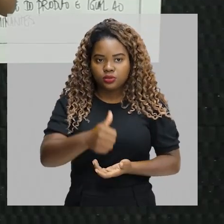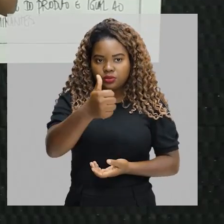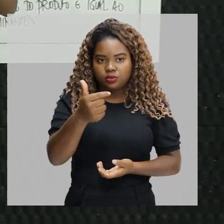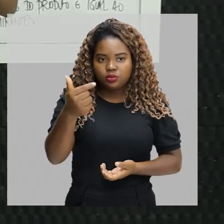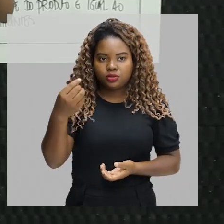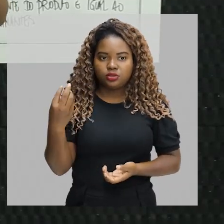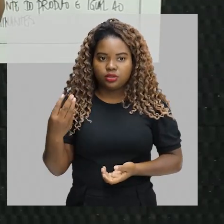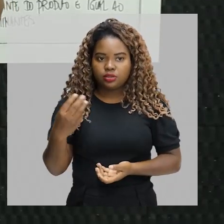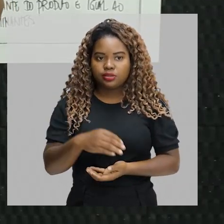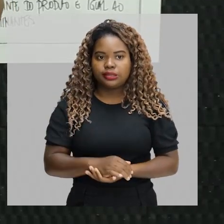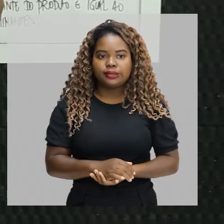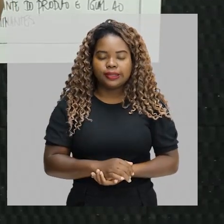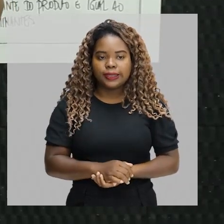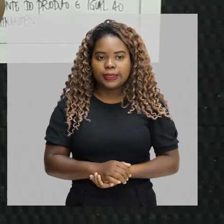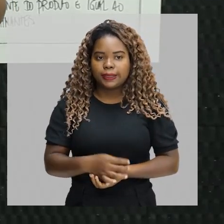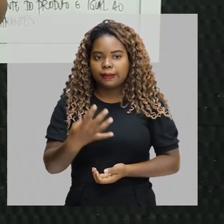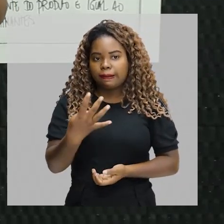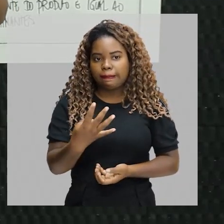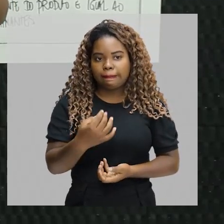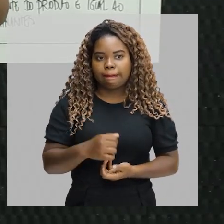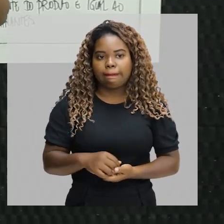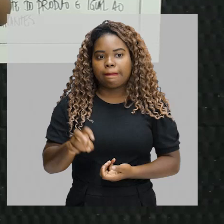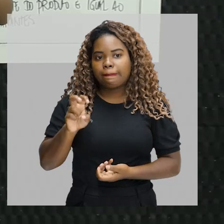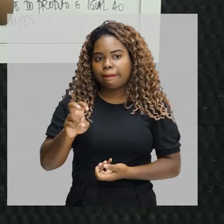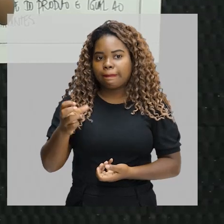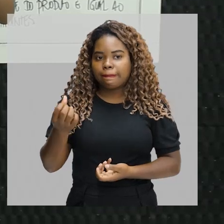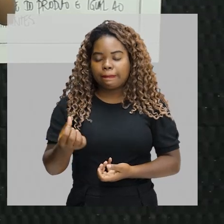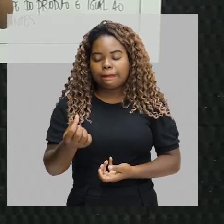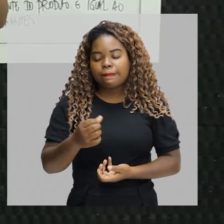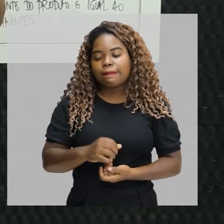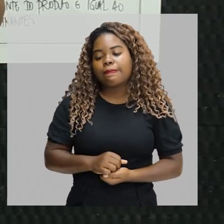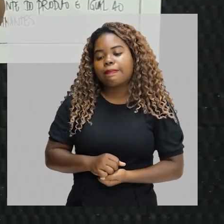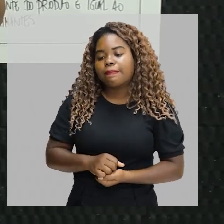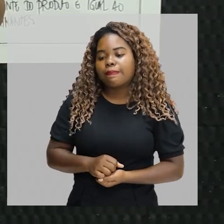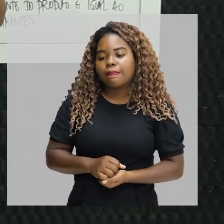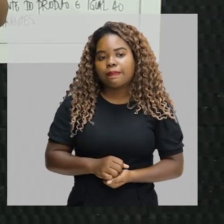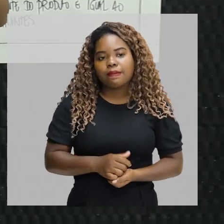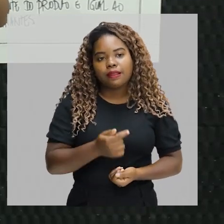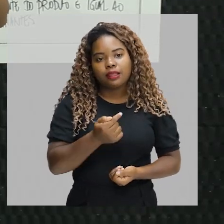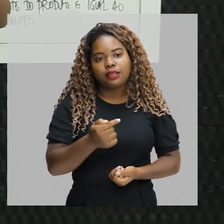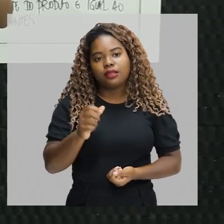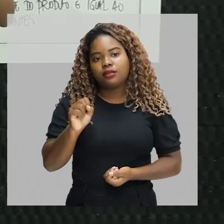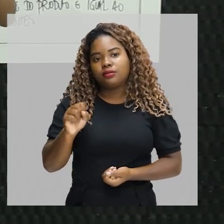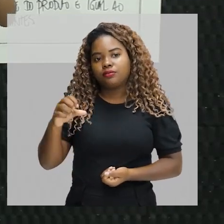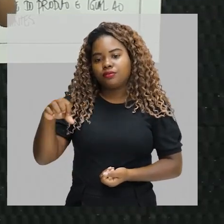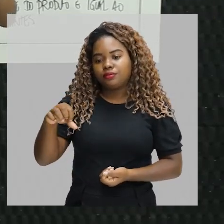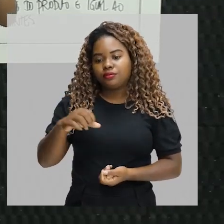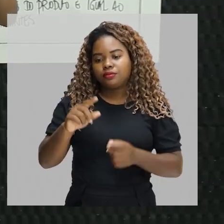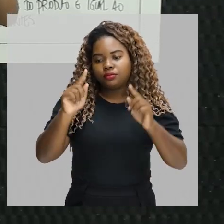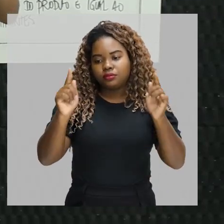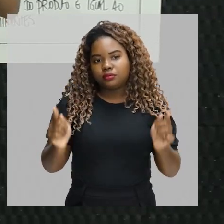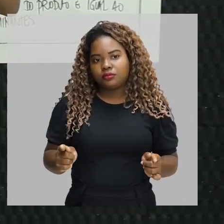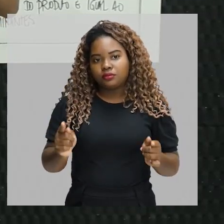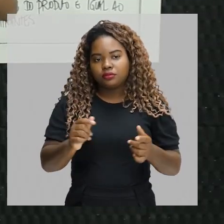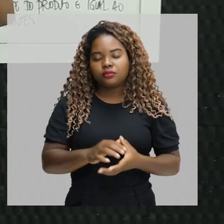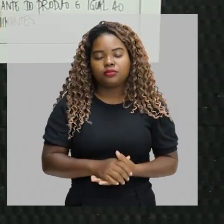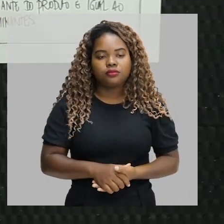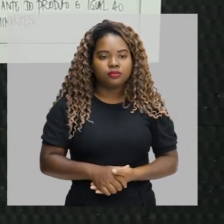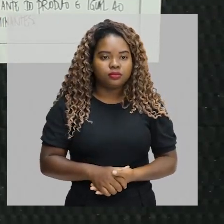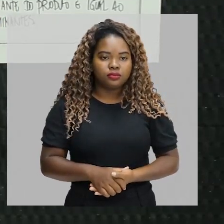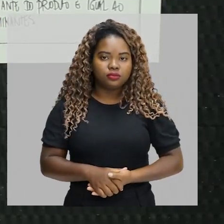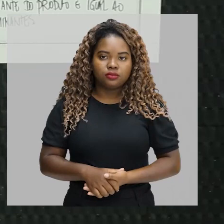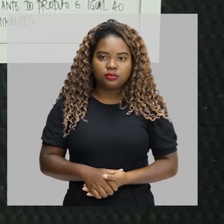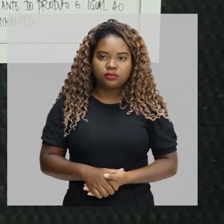2, 3, 4, 5 e 6, 7, 8 e 9.